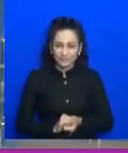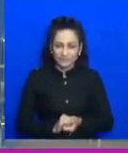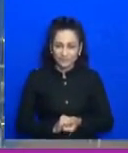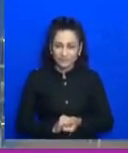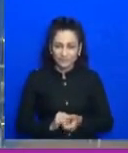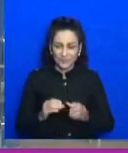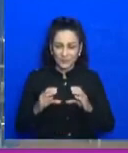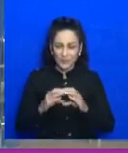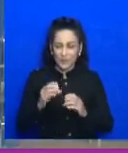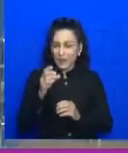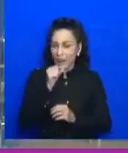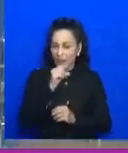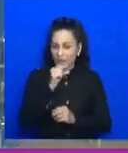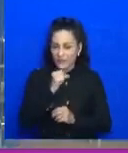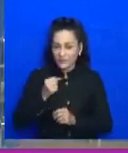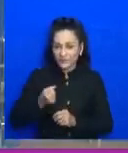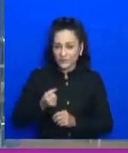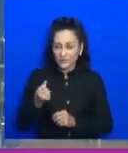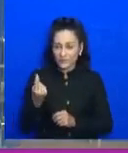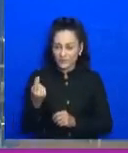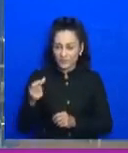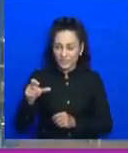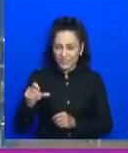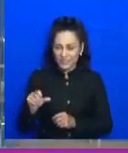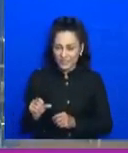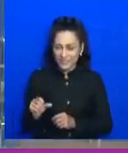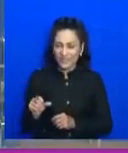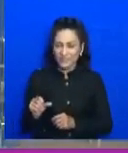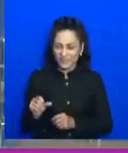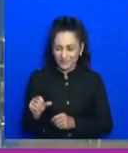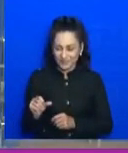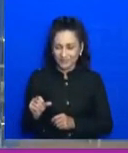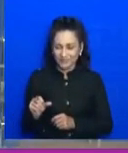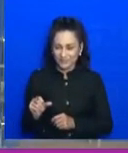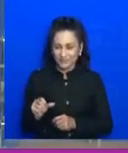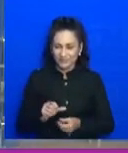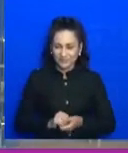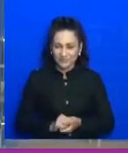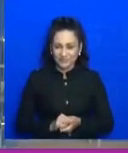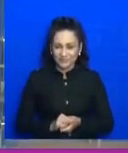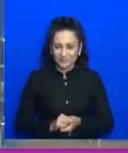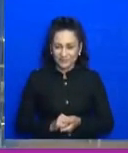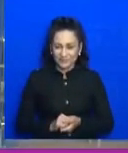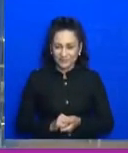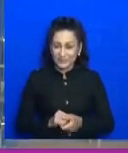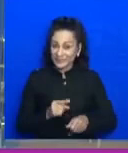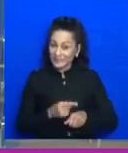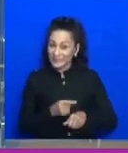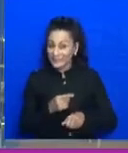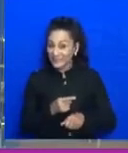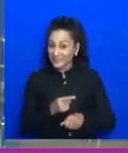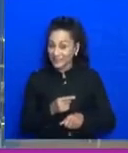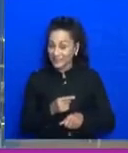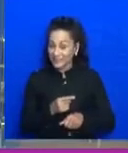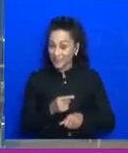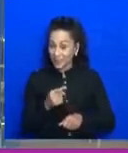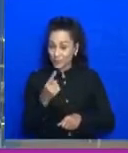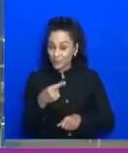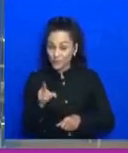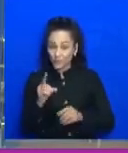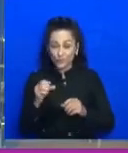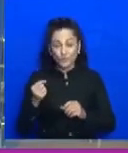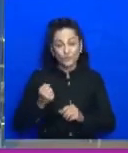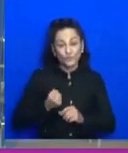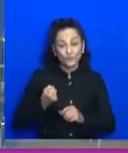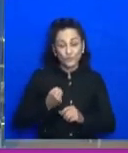Bola laranja, número 19. Laranja, 19. E agora, o 15º e